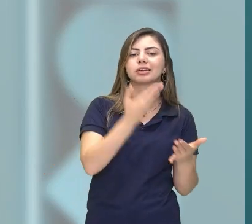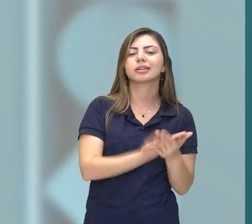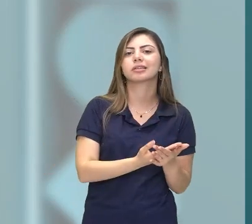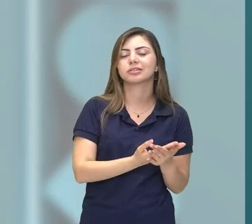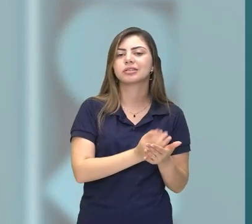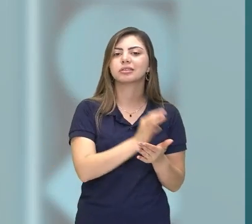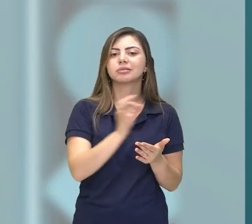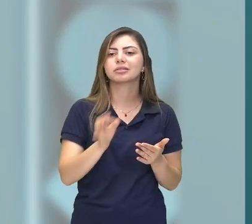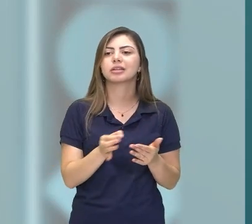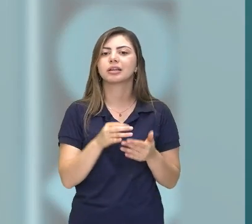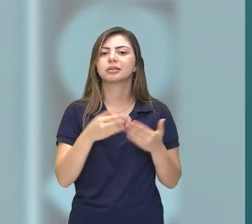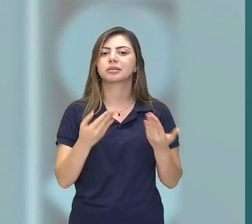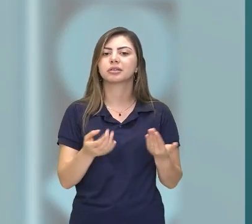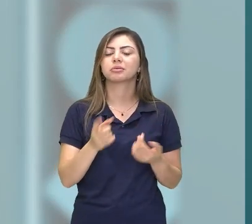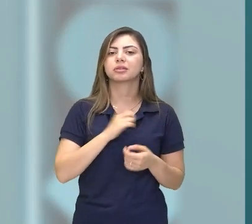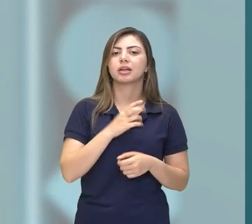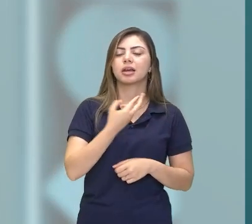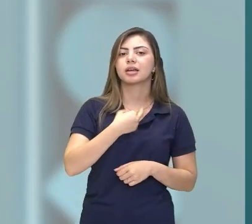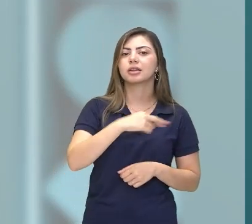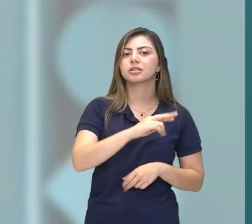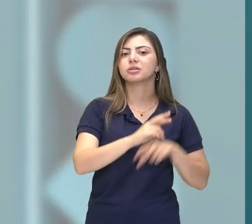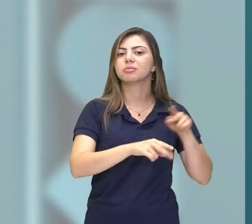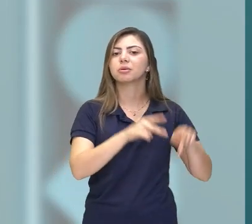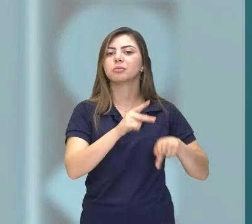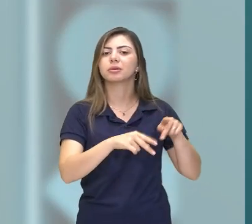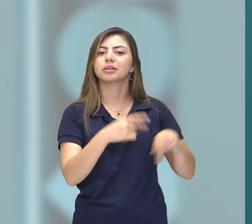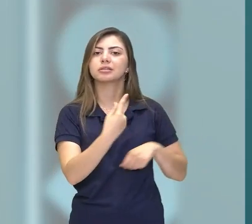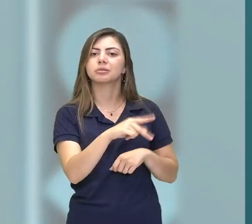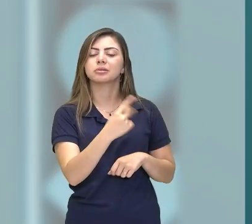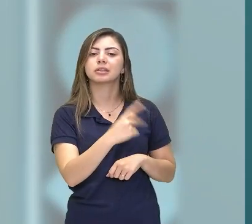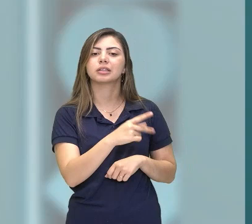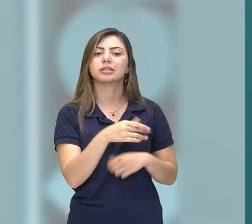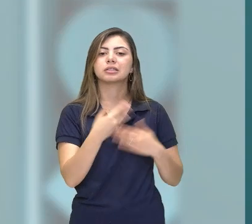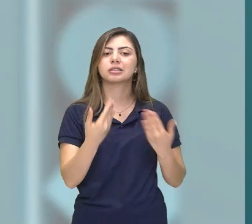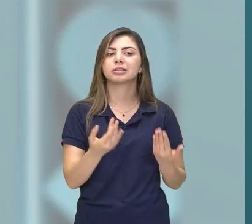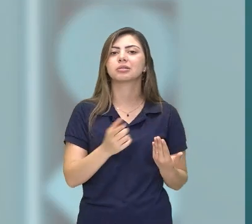as religiões mais populares, isso também influencia